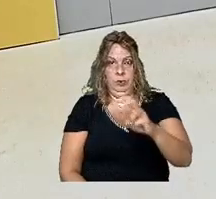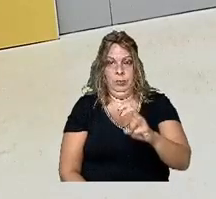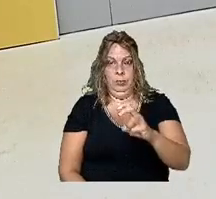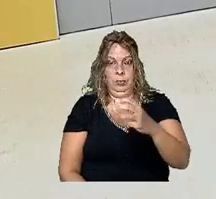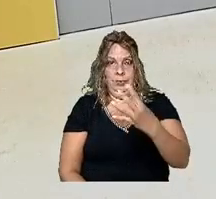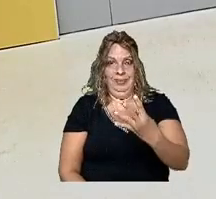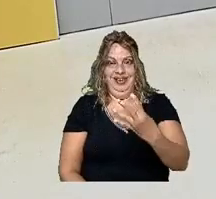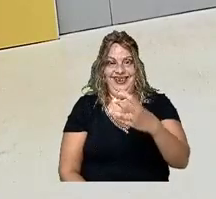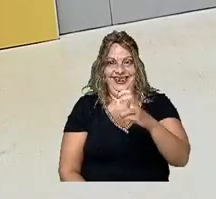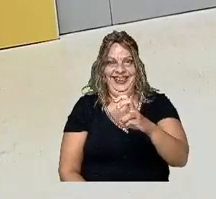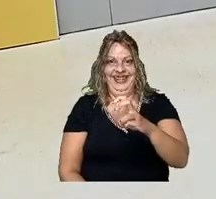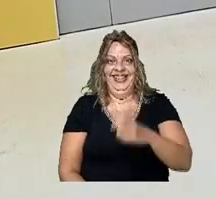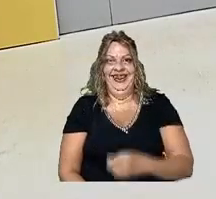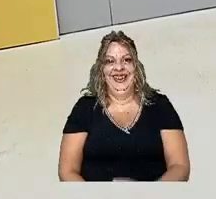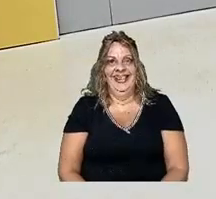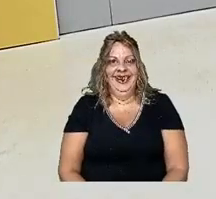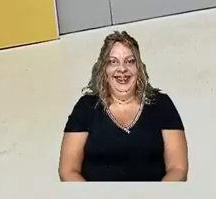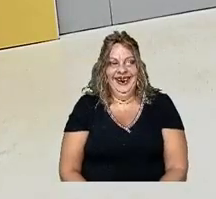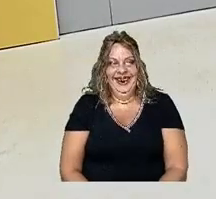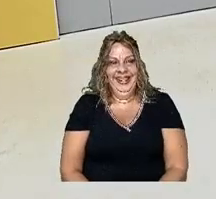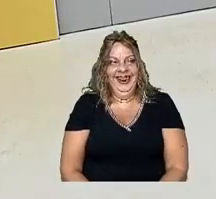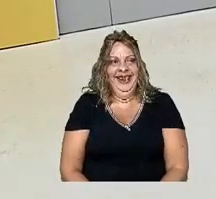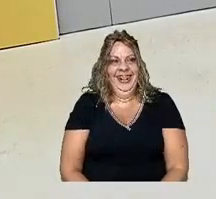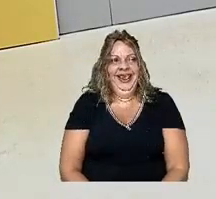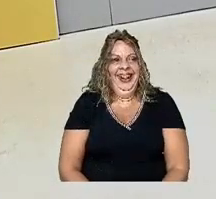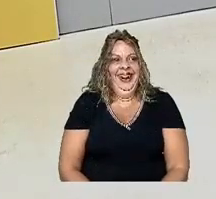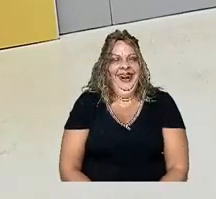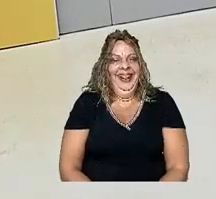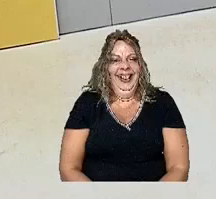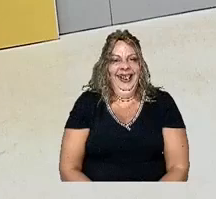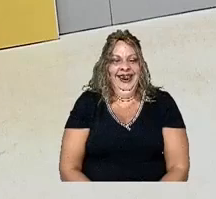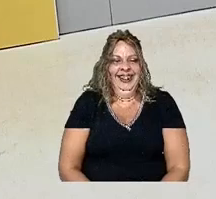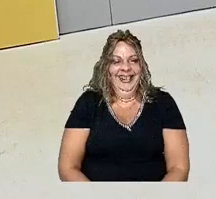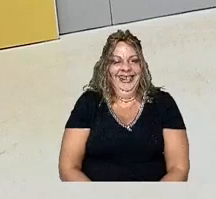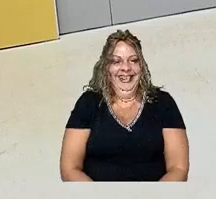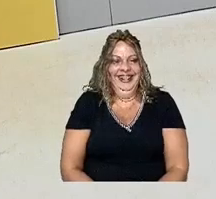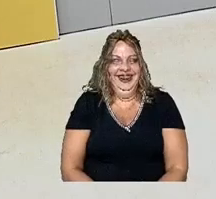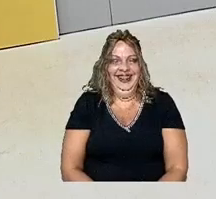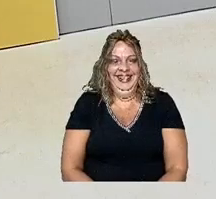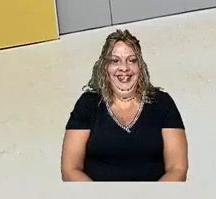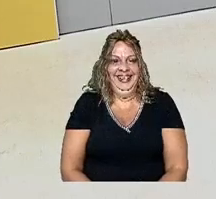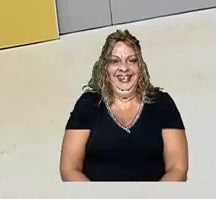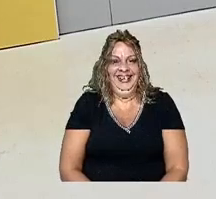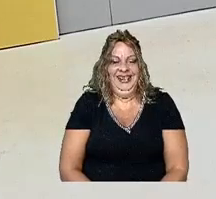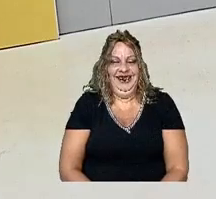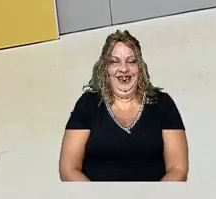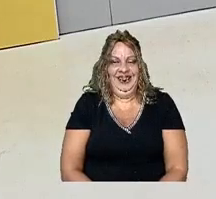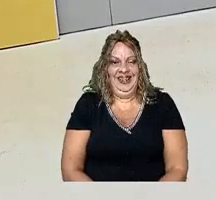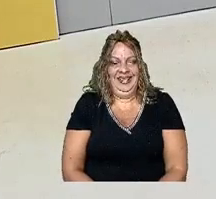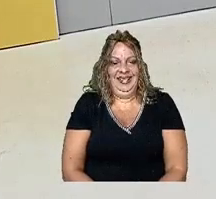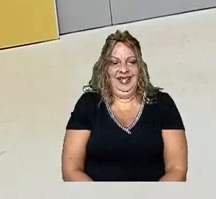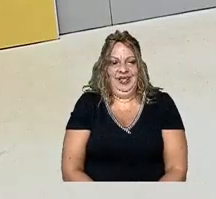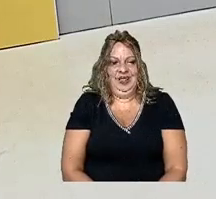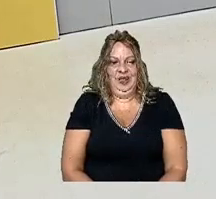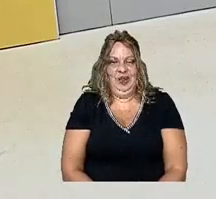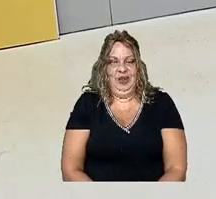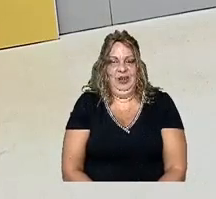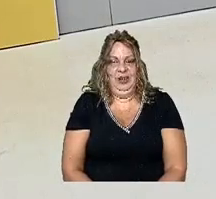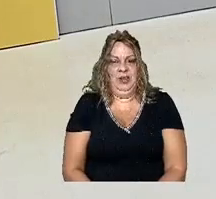45, 45. Olha aí, agora é a hora